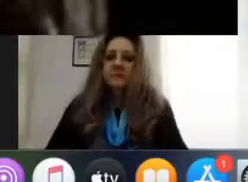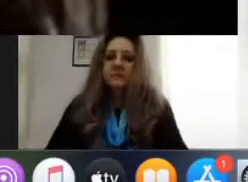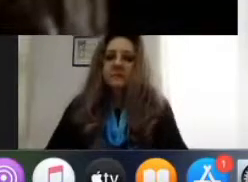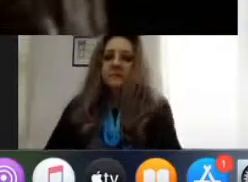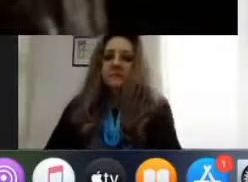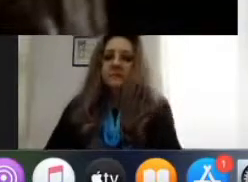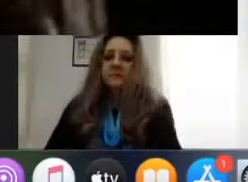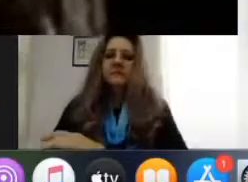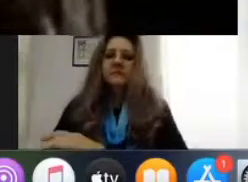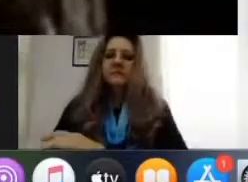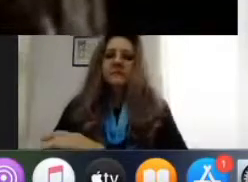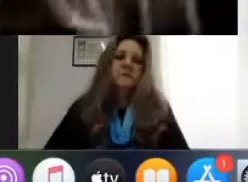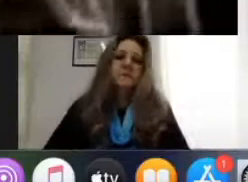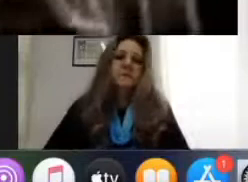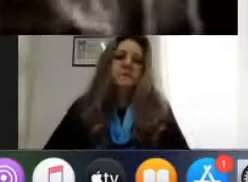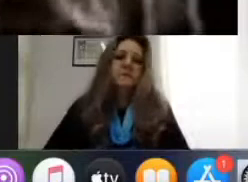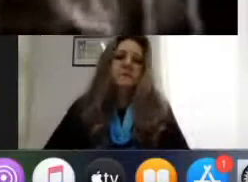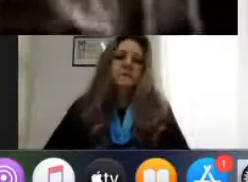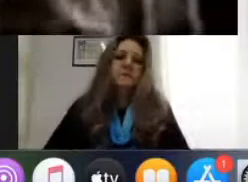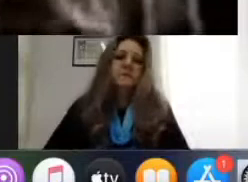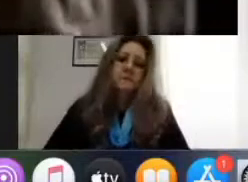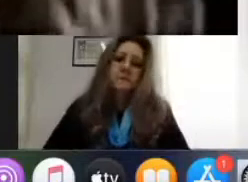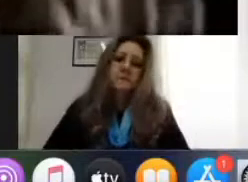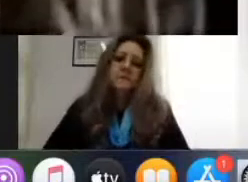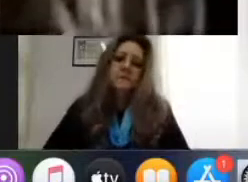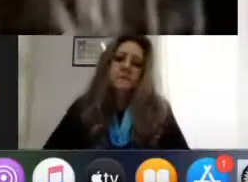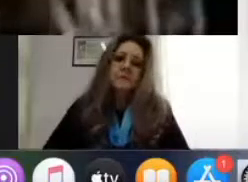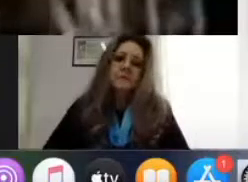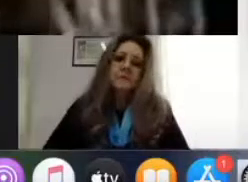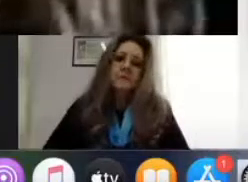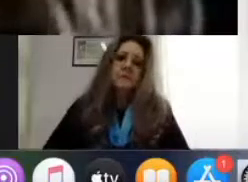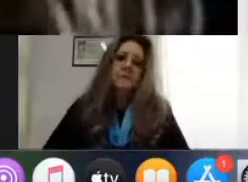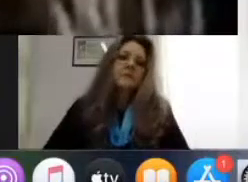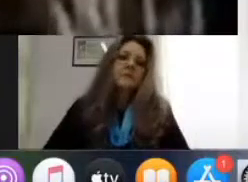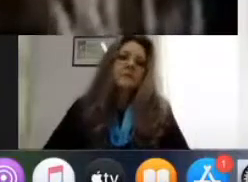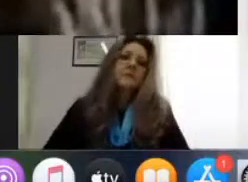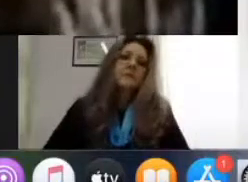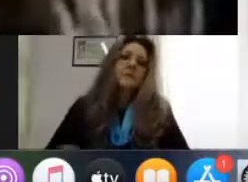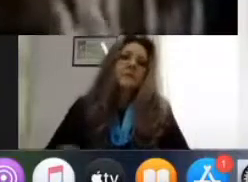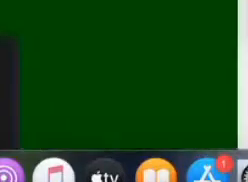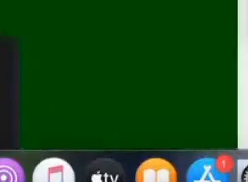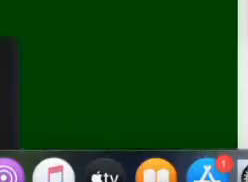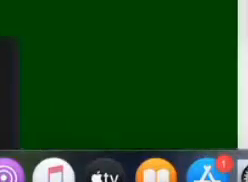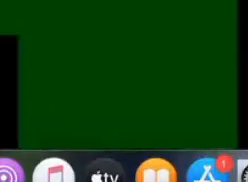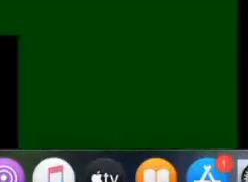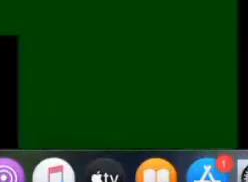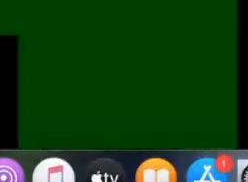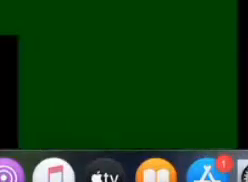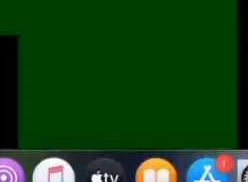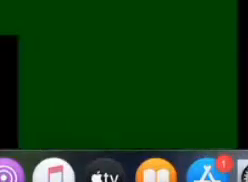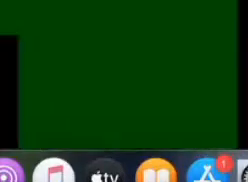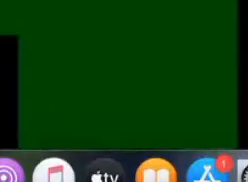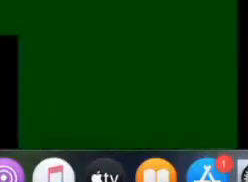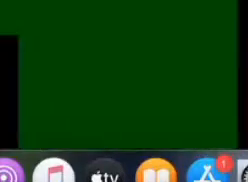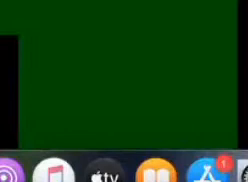que nasce, continua dependendo, né, o princípio que é chamado em ciências biológicas de